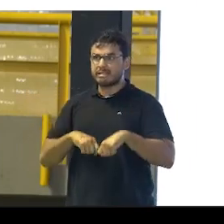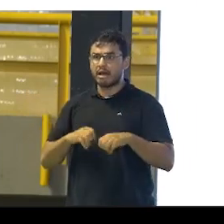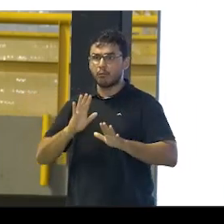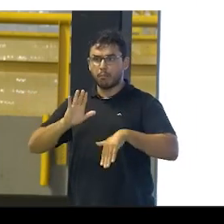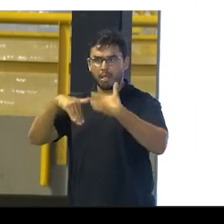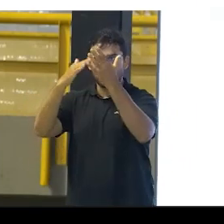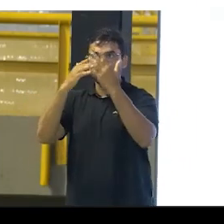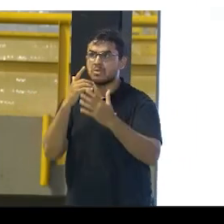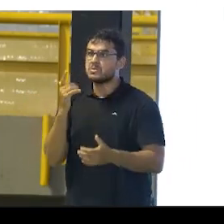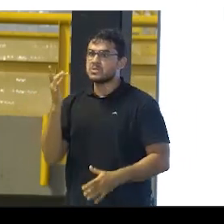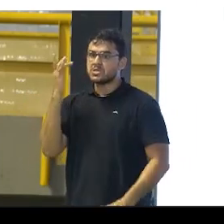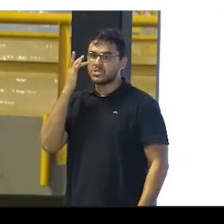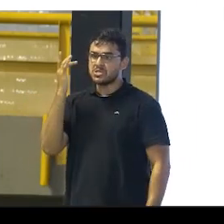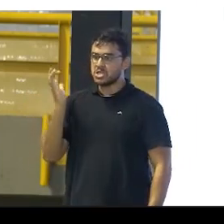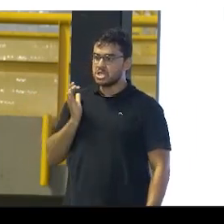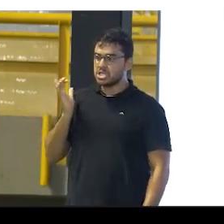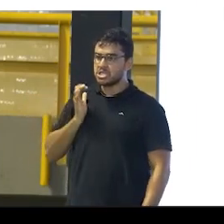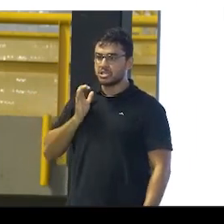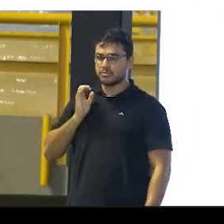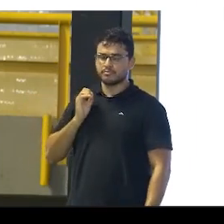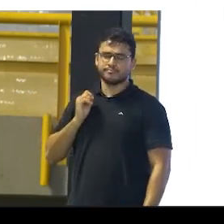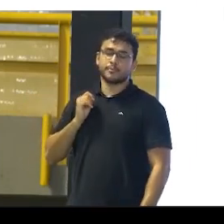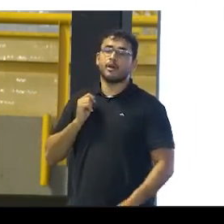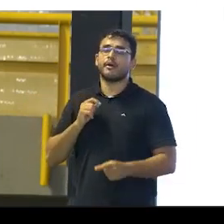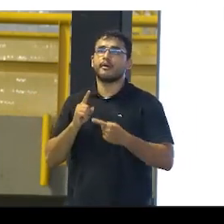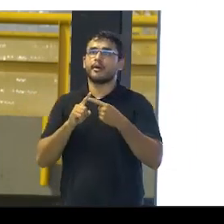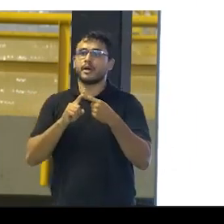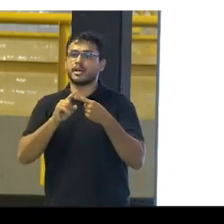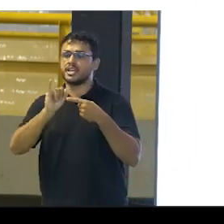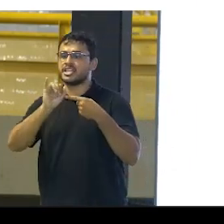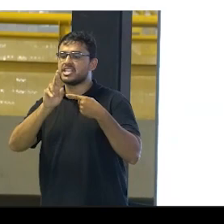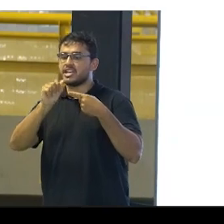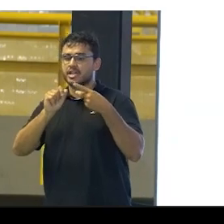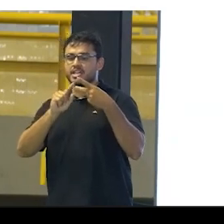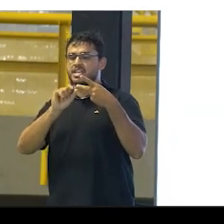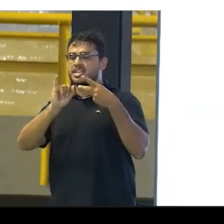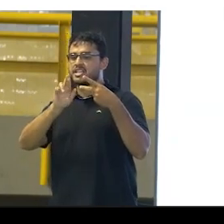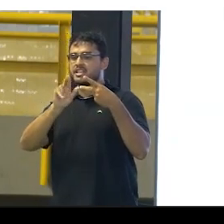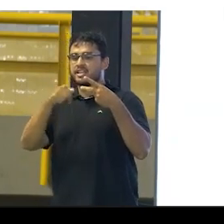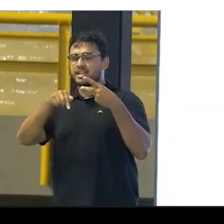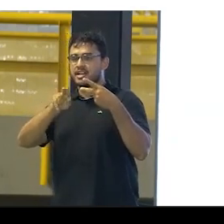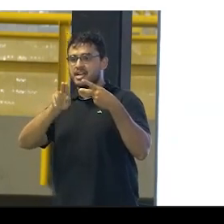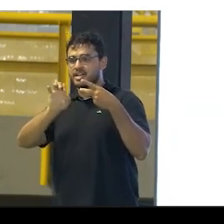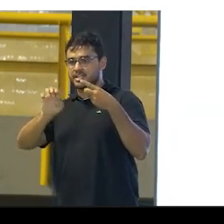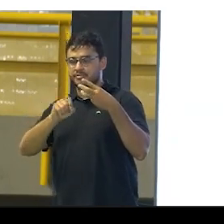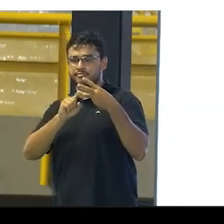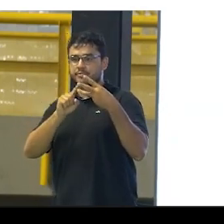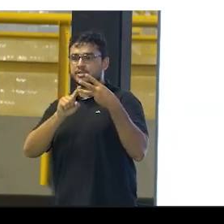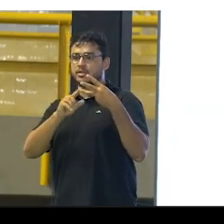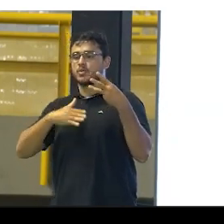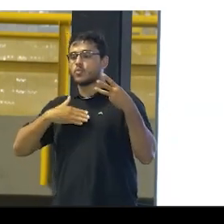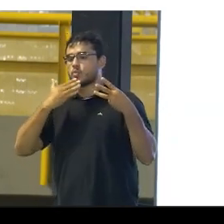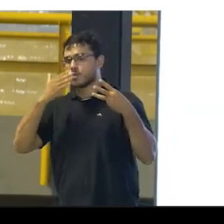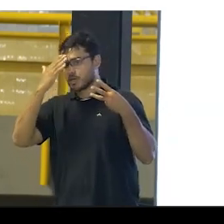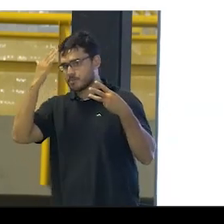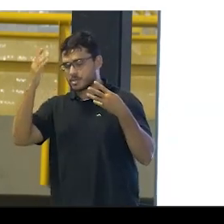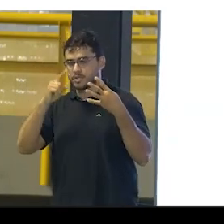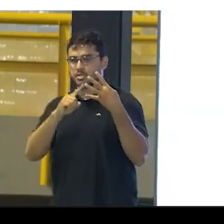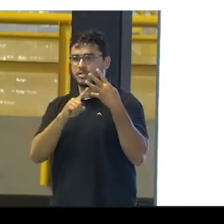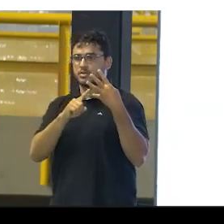eu citei, Arábia Saudita, Irã, Iraque, Emirados Árabes Unidos, Kuwait